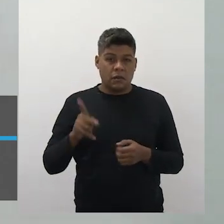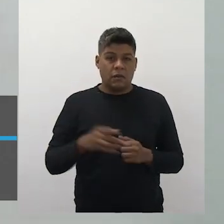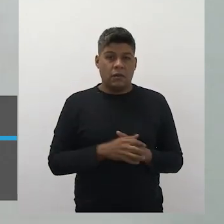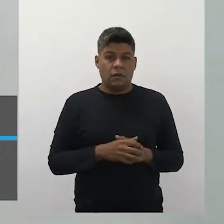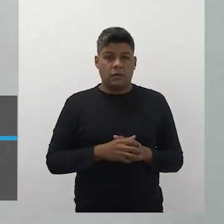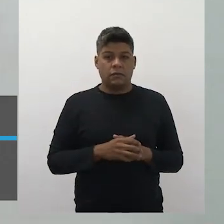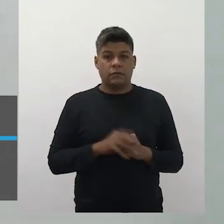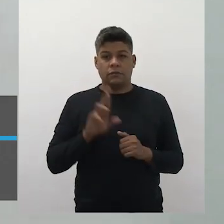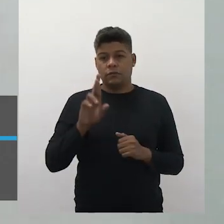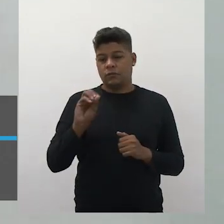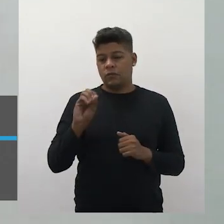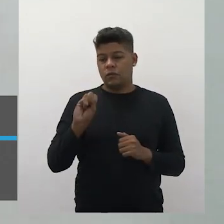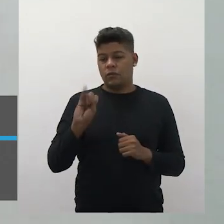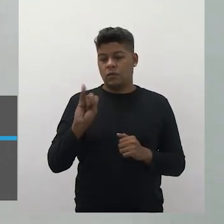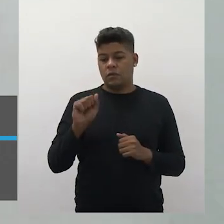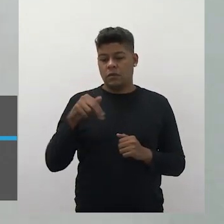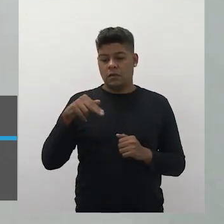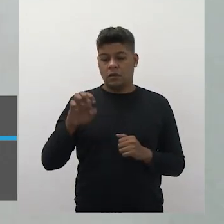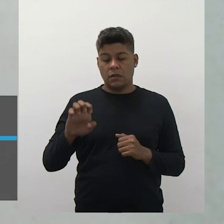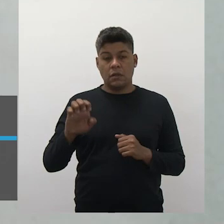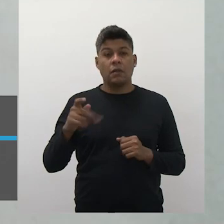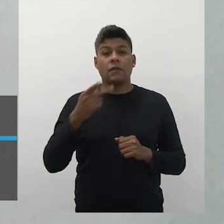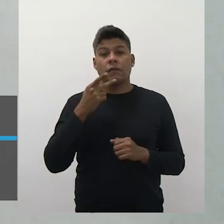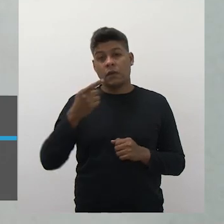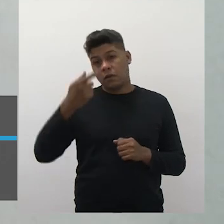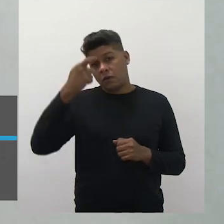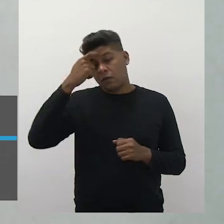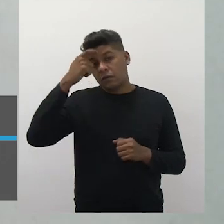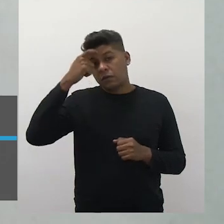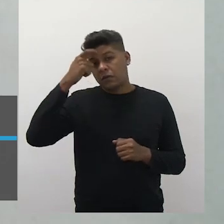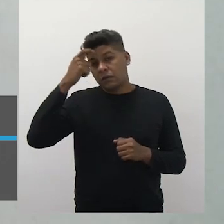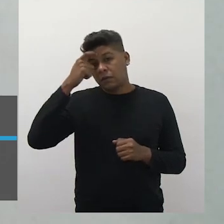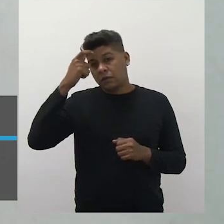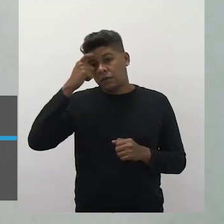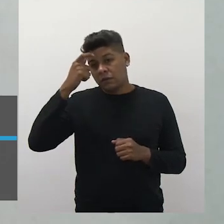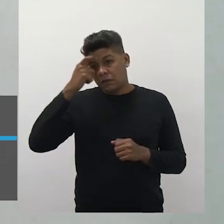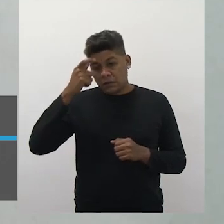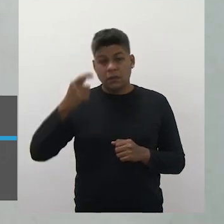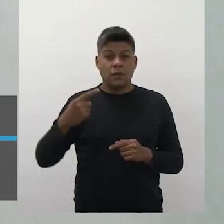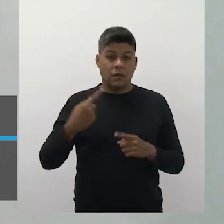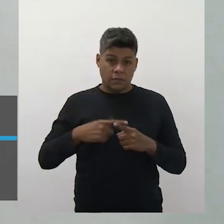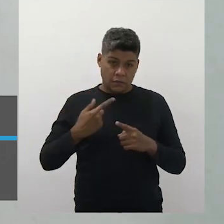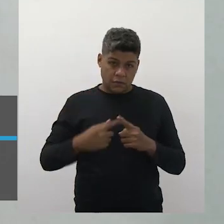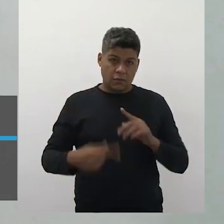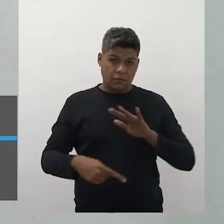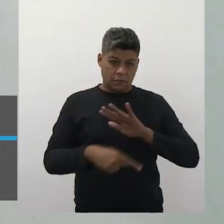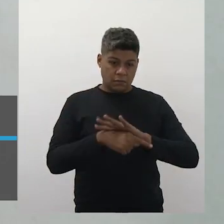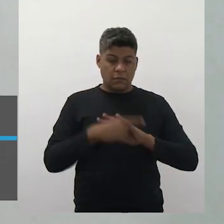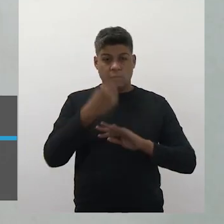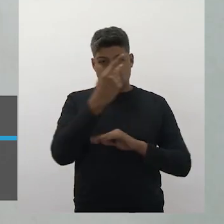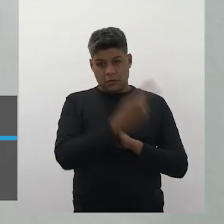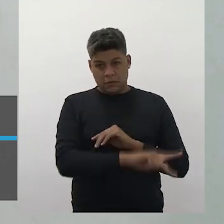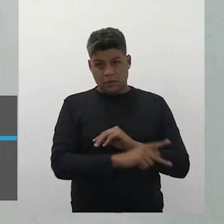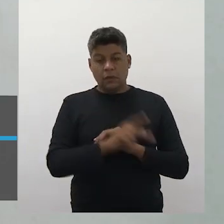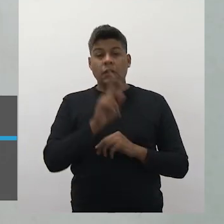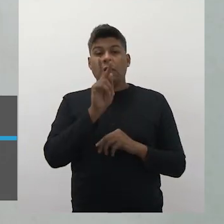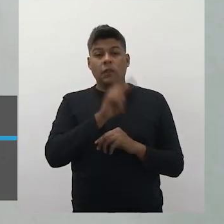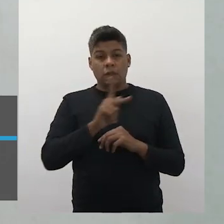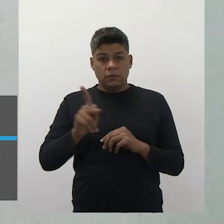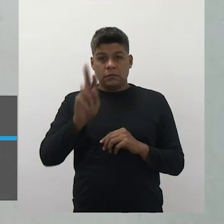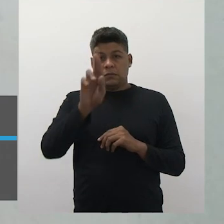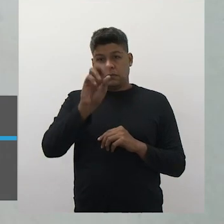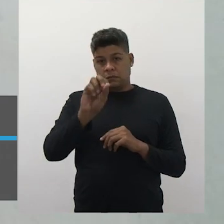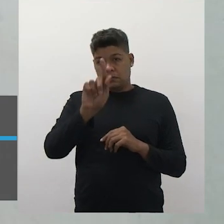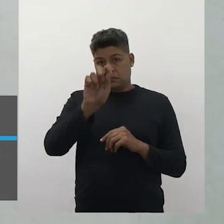Professora Rosiane, através da conscientização, pois fazemos parte dela. Professor